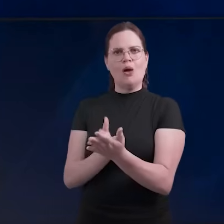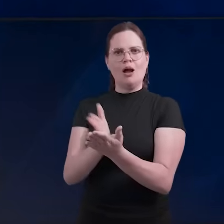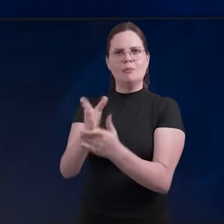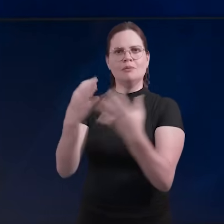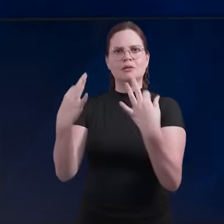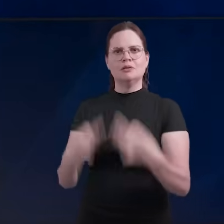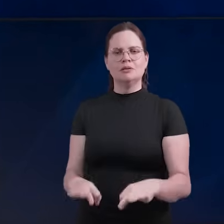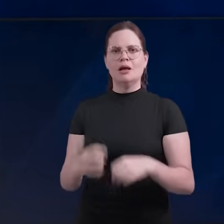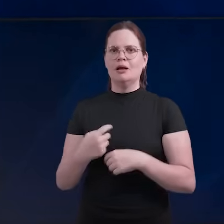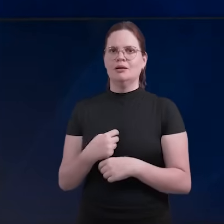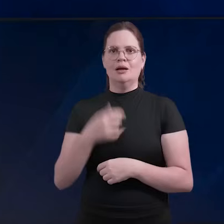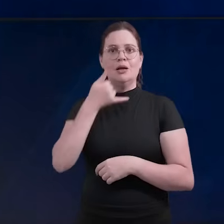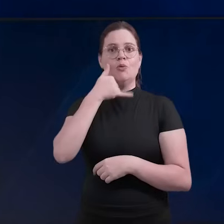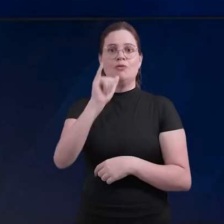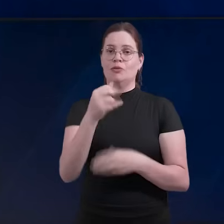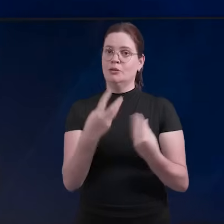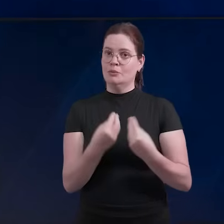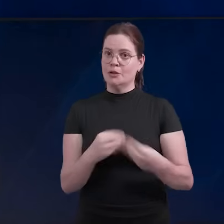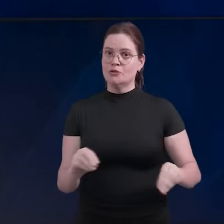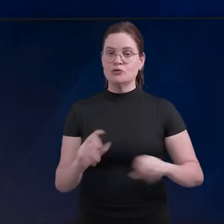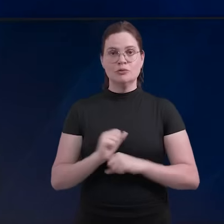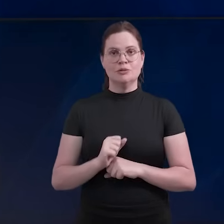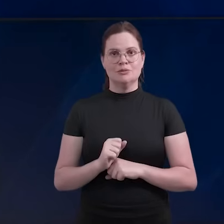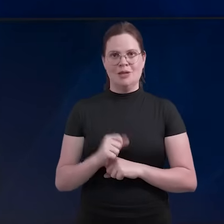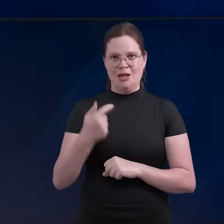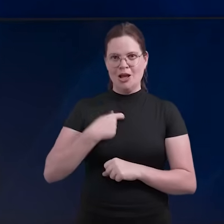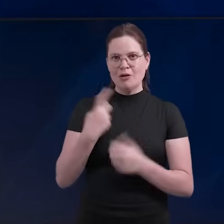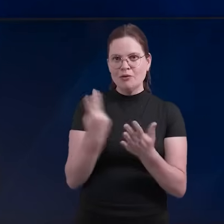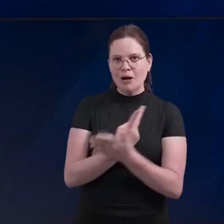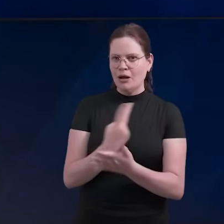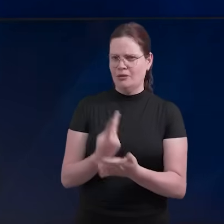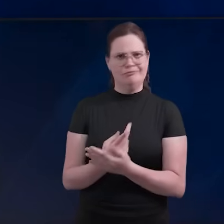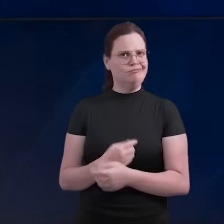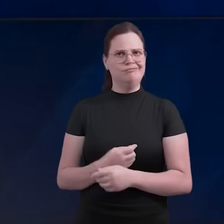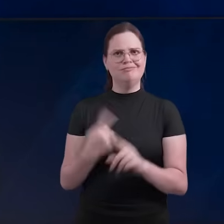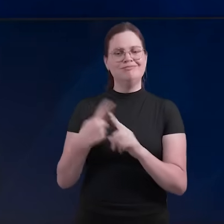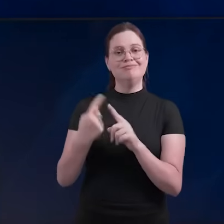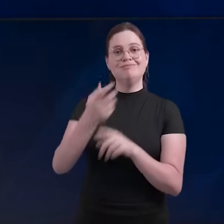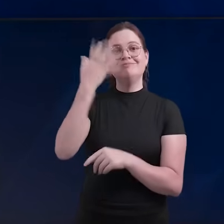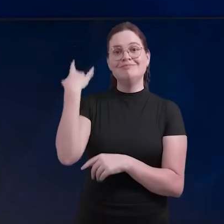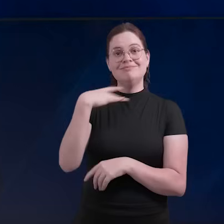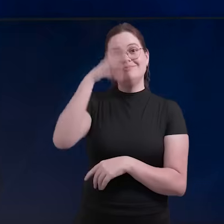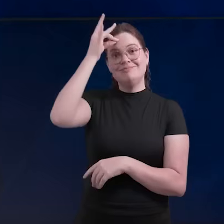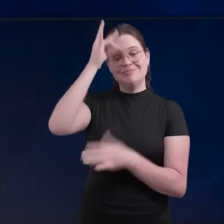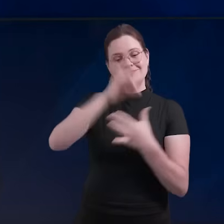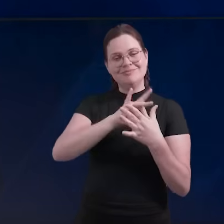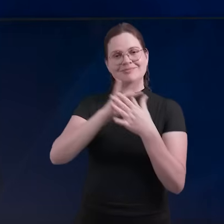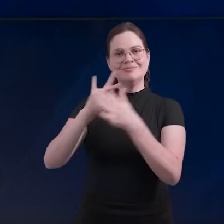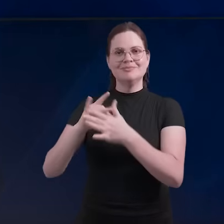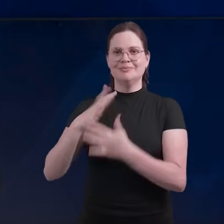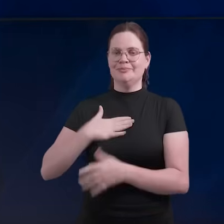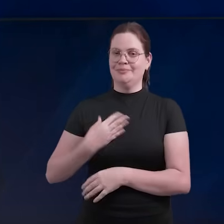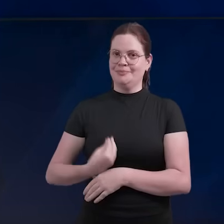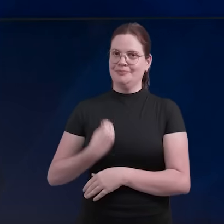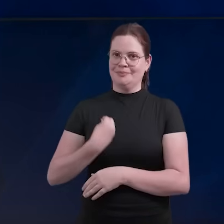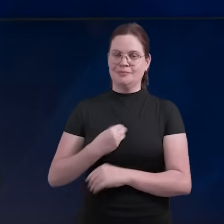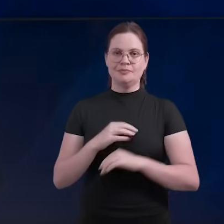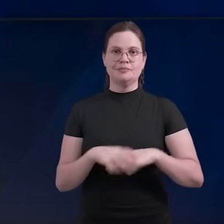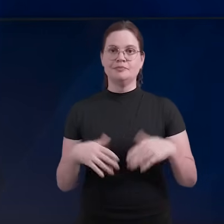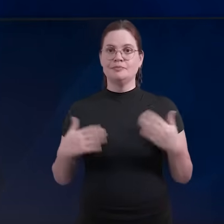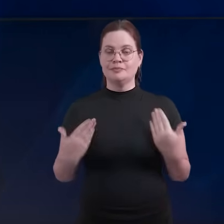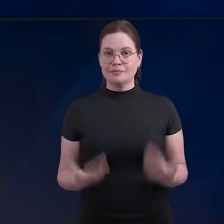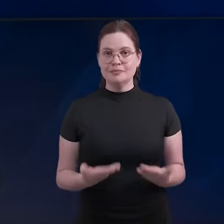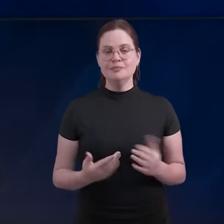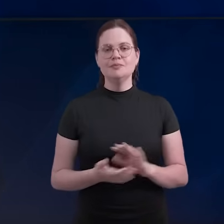caminho. Aí eu não caio em dificuldades. Aí eu não tropeço no caminho, porque o Espírito Santo está dirigindo a minha